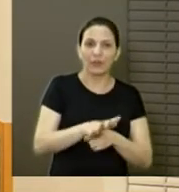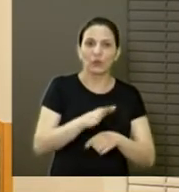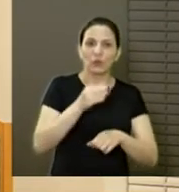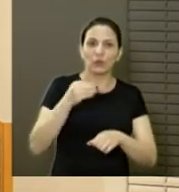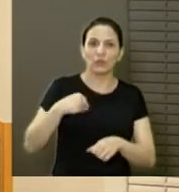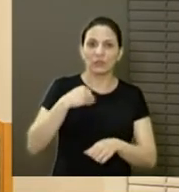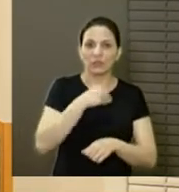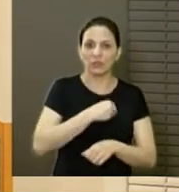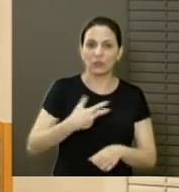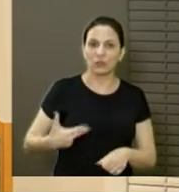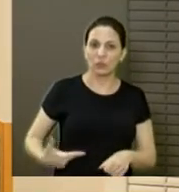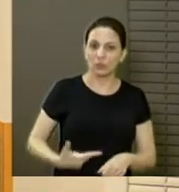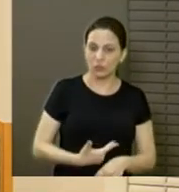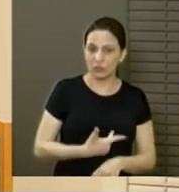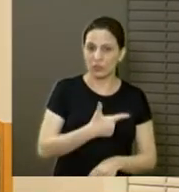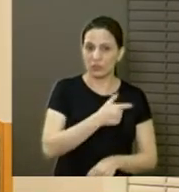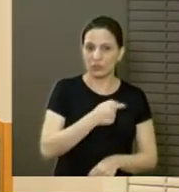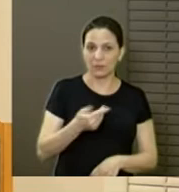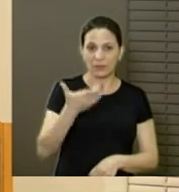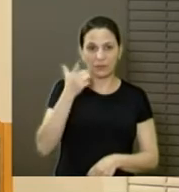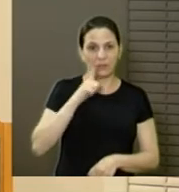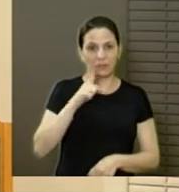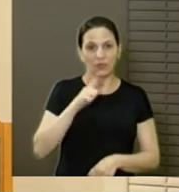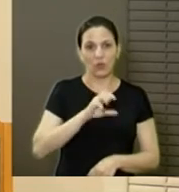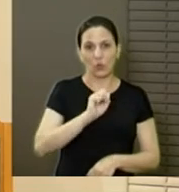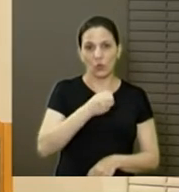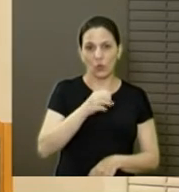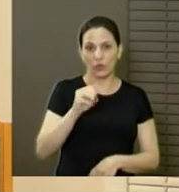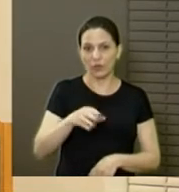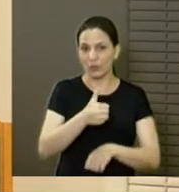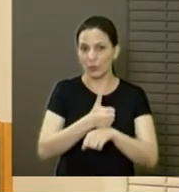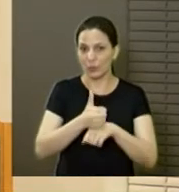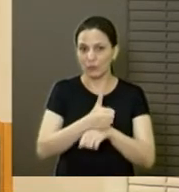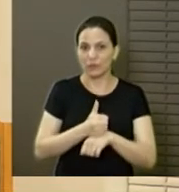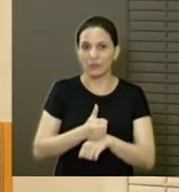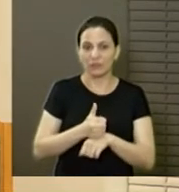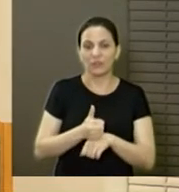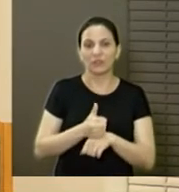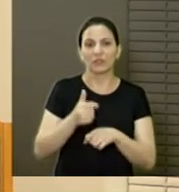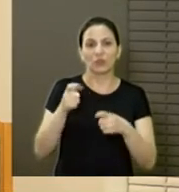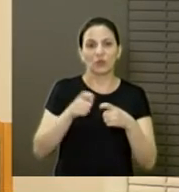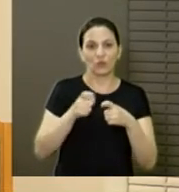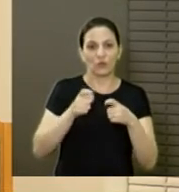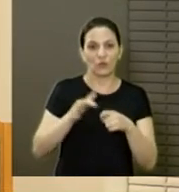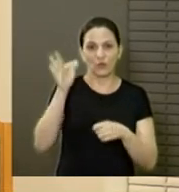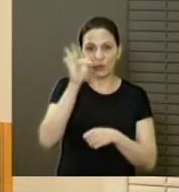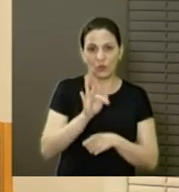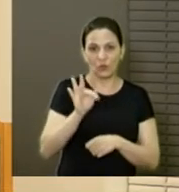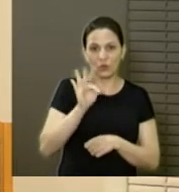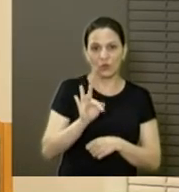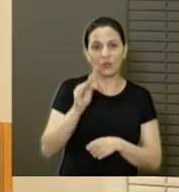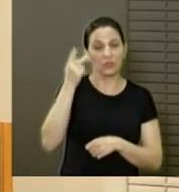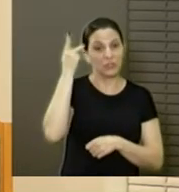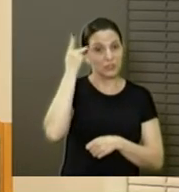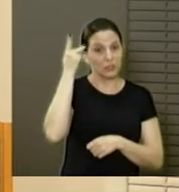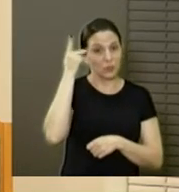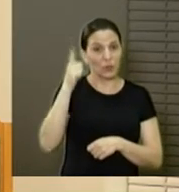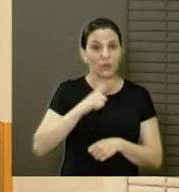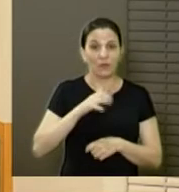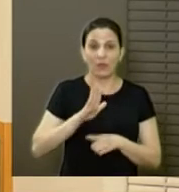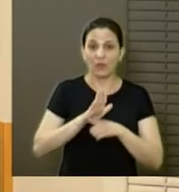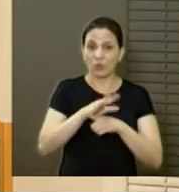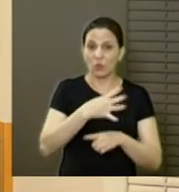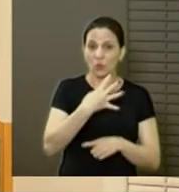cirurgias. No final de semana anterior à reunião, mais de 80 profissionais da Universidade de Medicina da Santa Casa de São Paulo